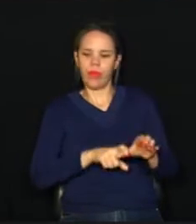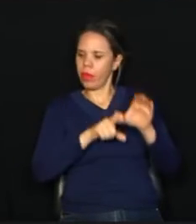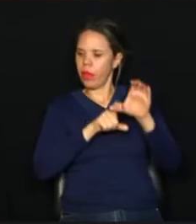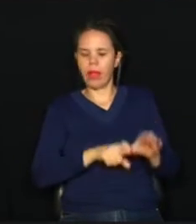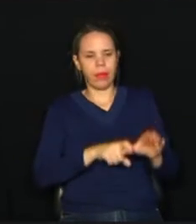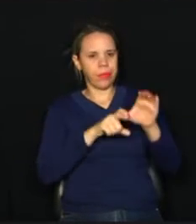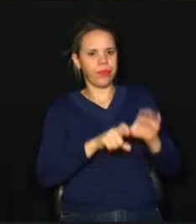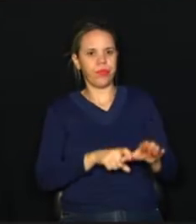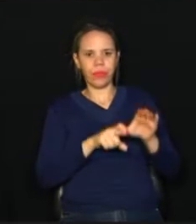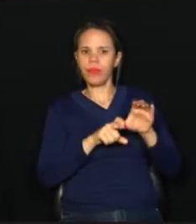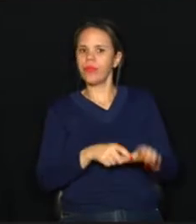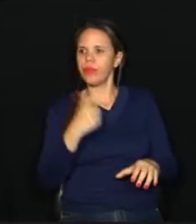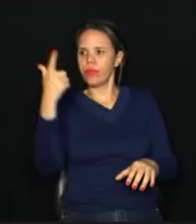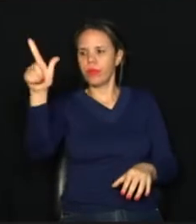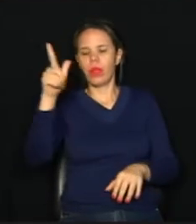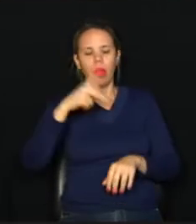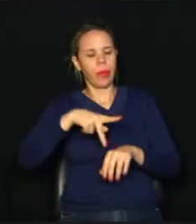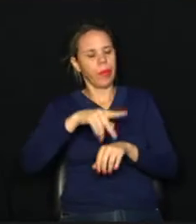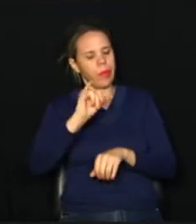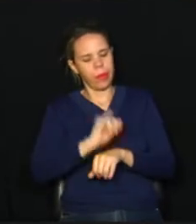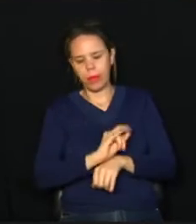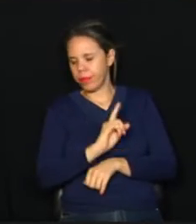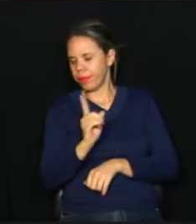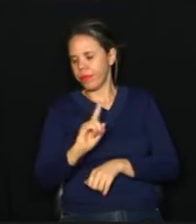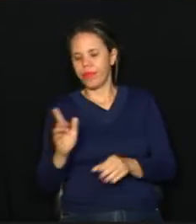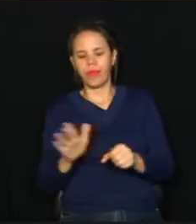muitas vezes, do mercado internacional, que é